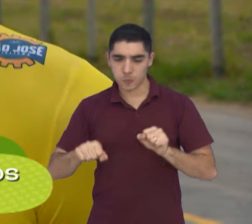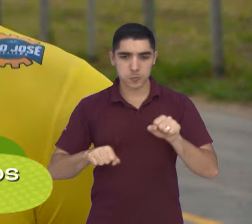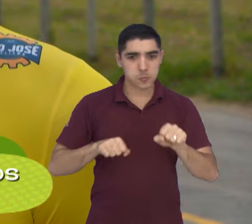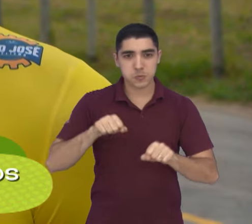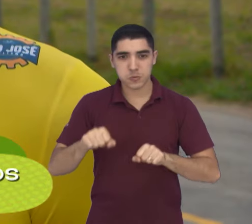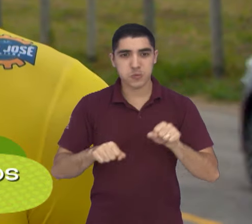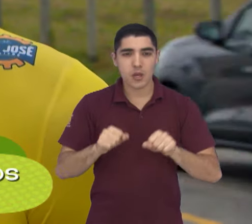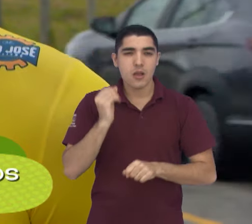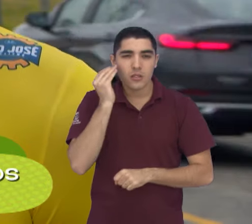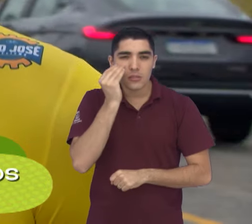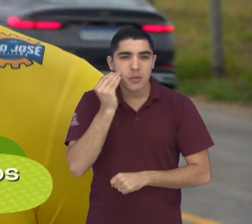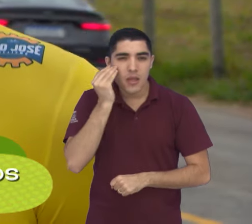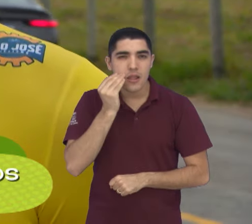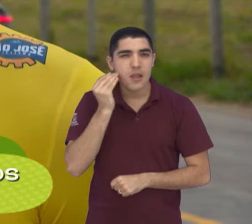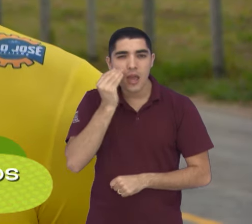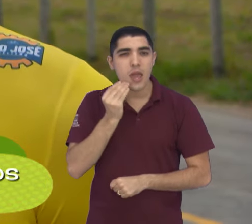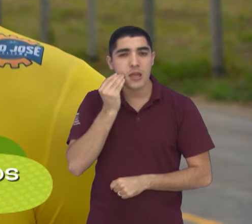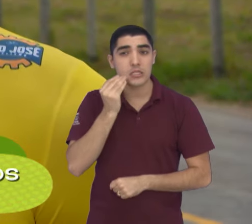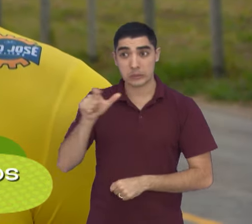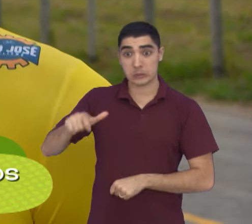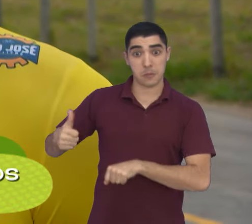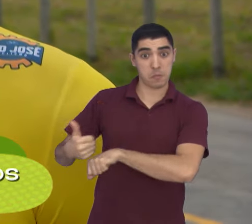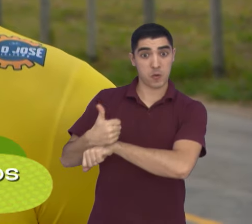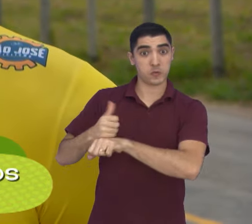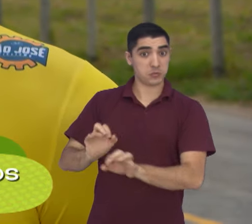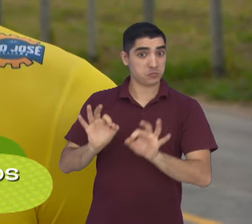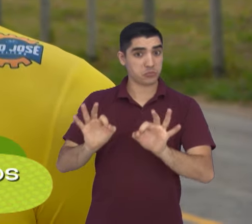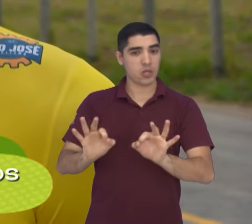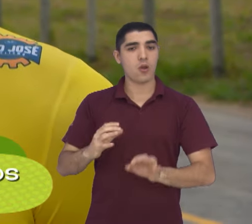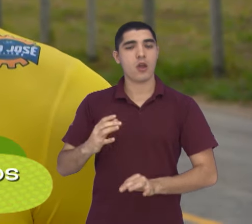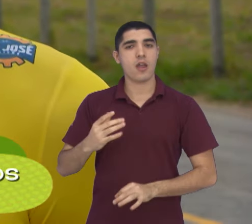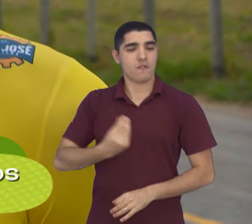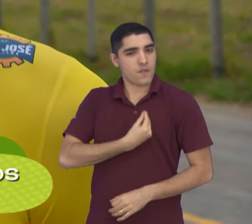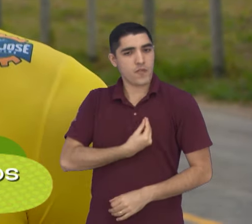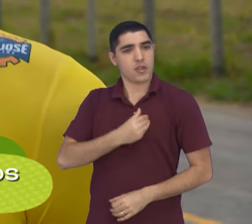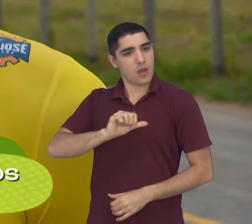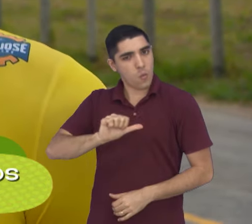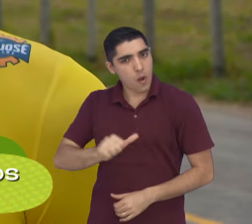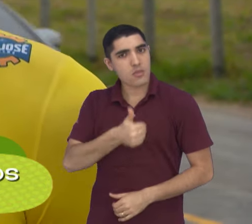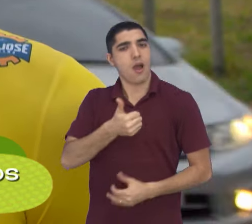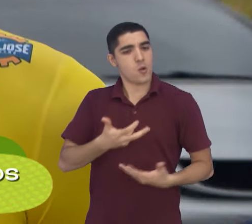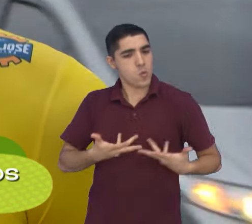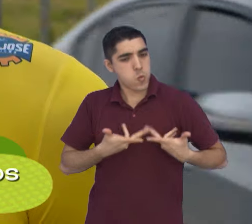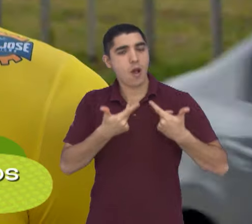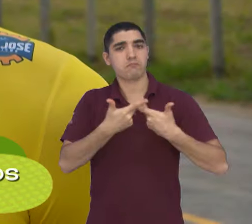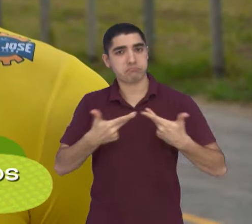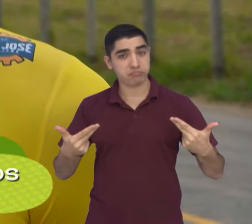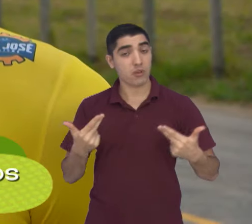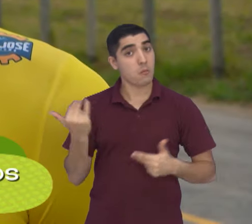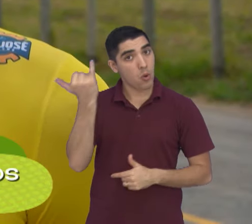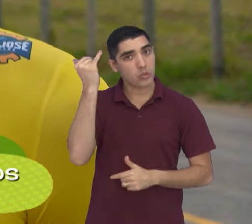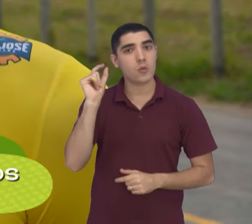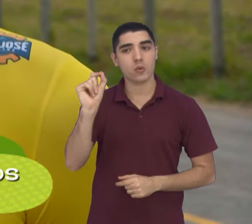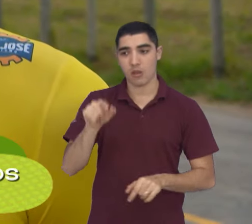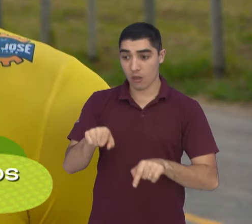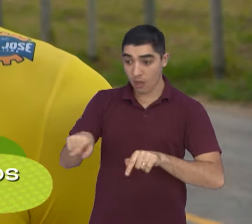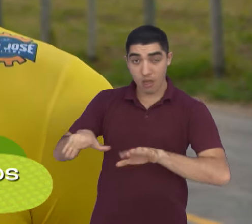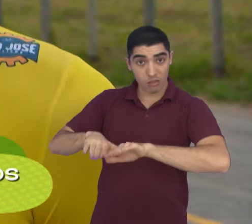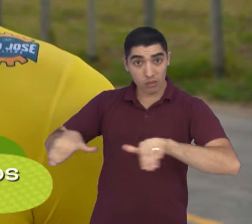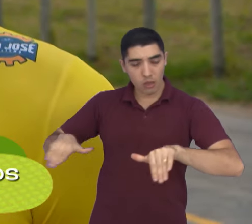dos grandes profissionais aqui, até como estilo de vida, qualidade de vida, de futuro profissional, vai fazer com que muitas crianças